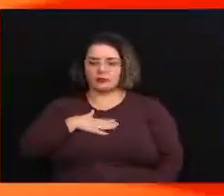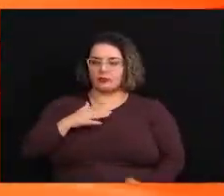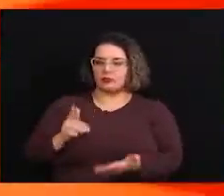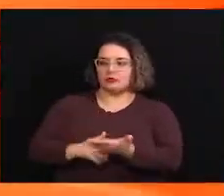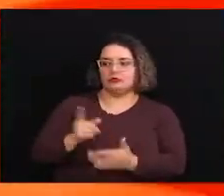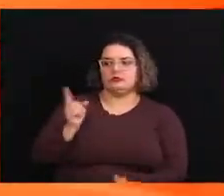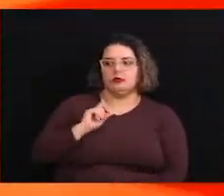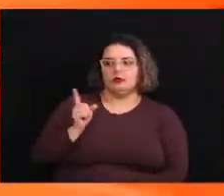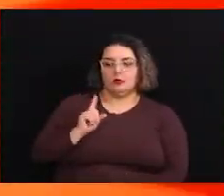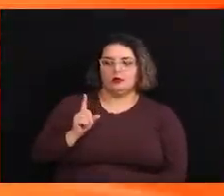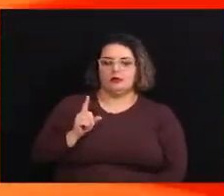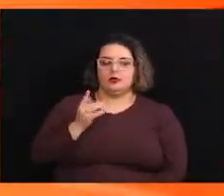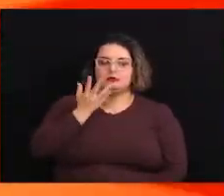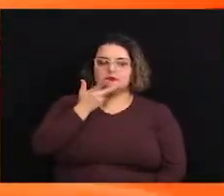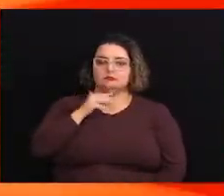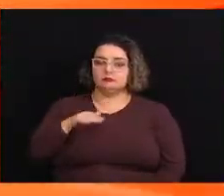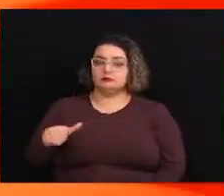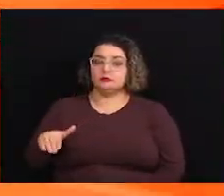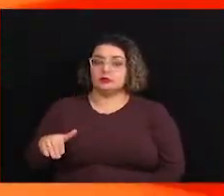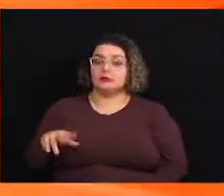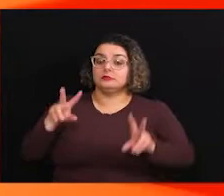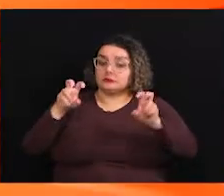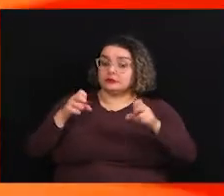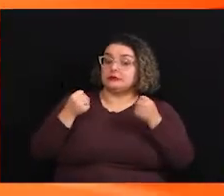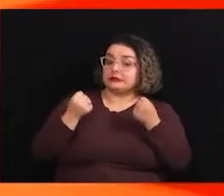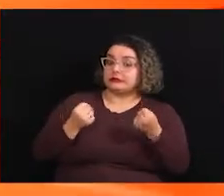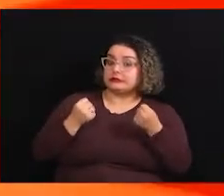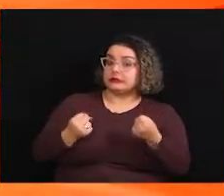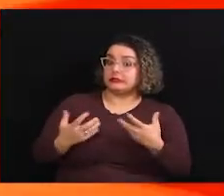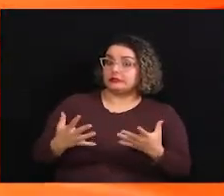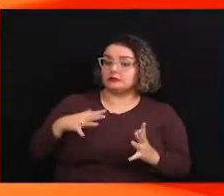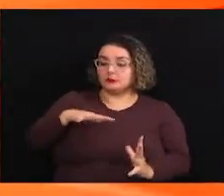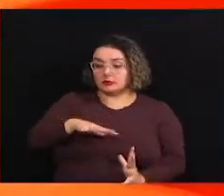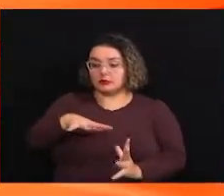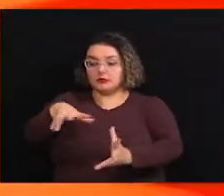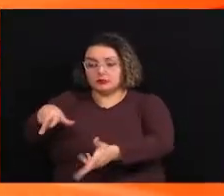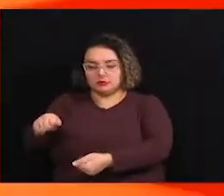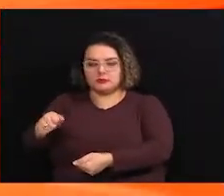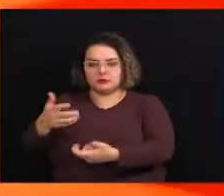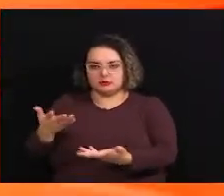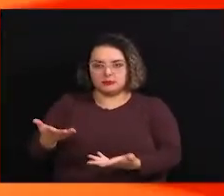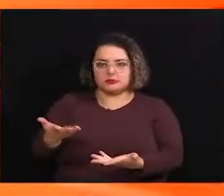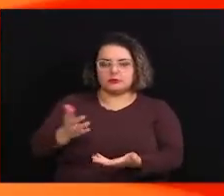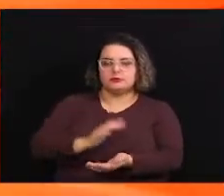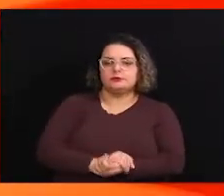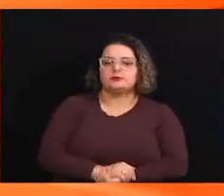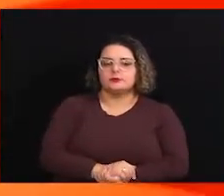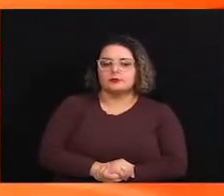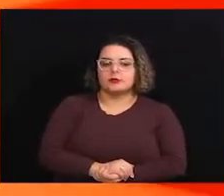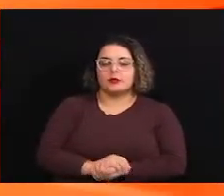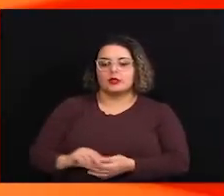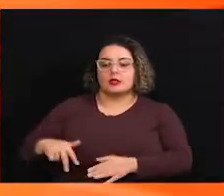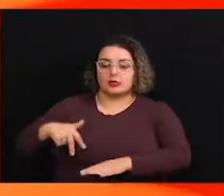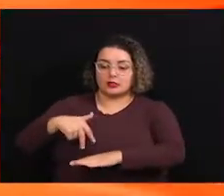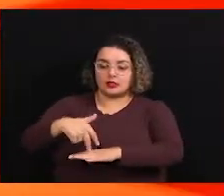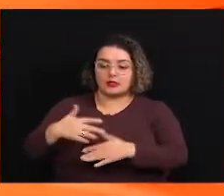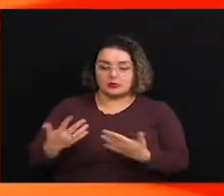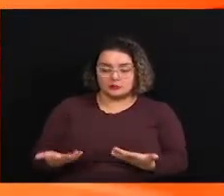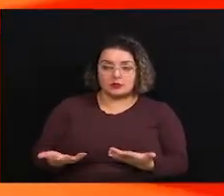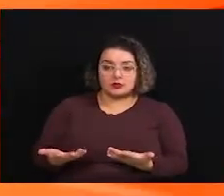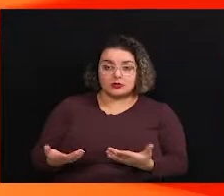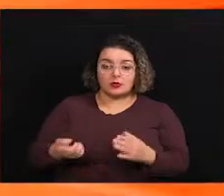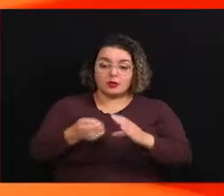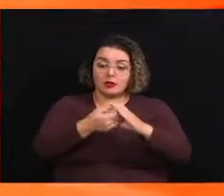juvenil, né? Porque a gente tem temas bem pesados, né, nesse universo, e esses personagens com